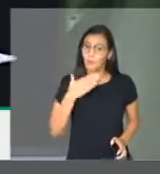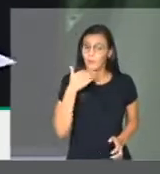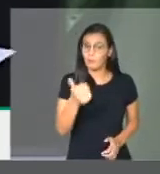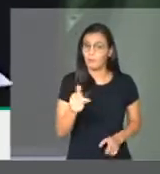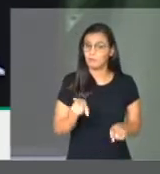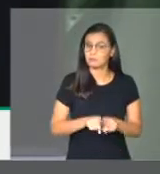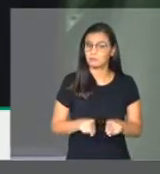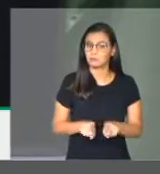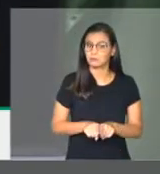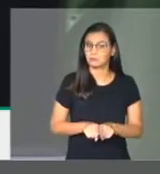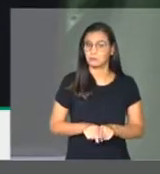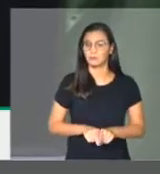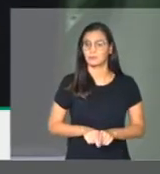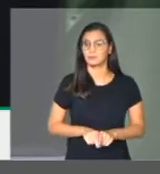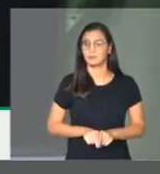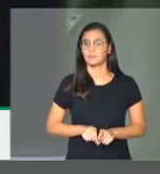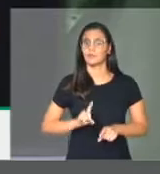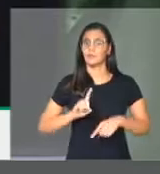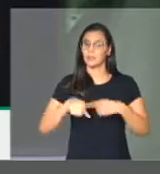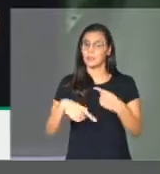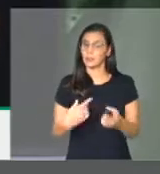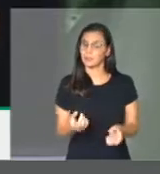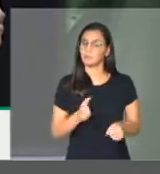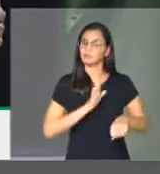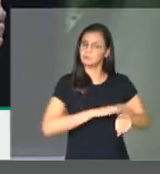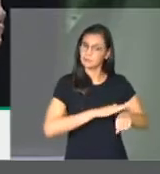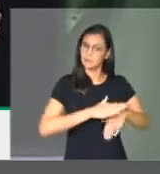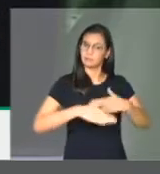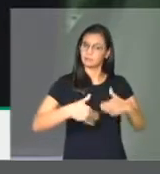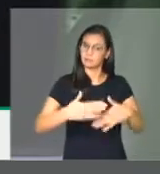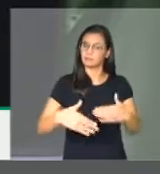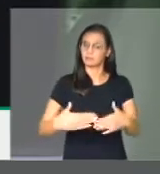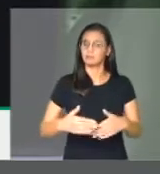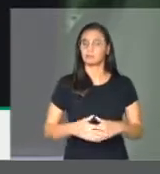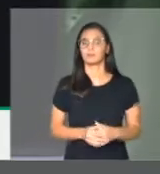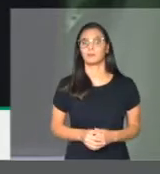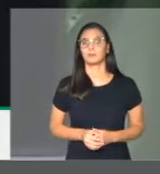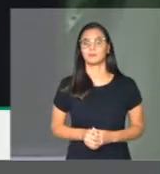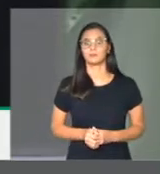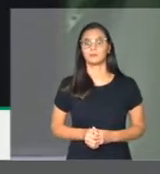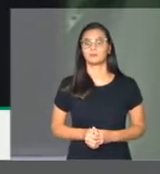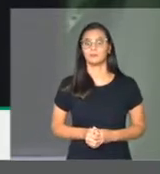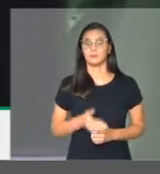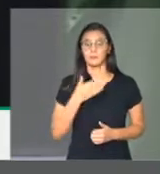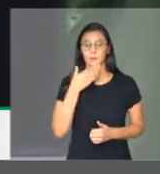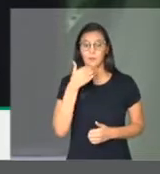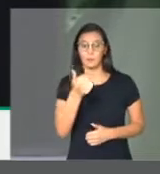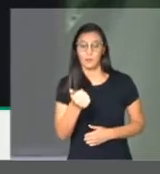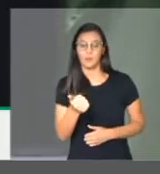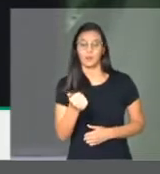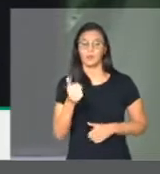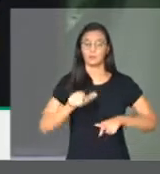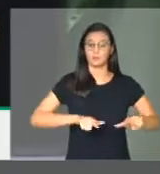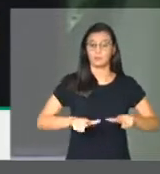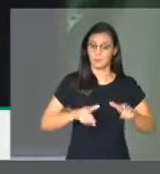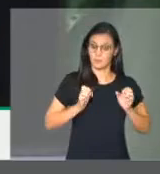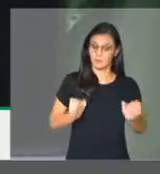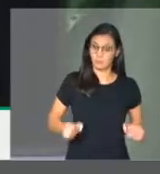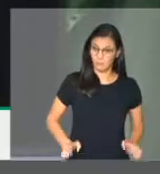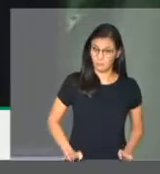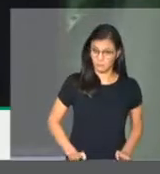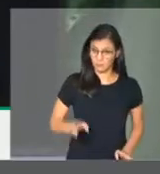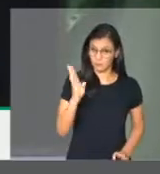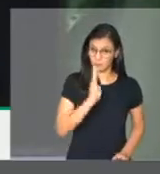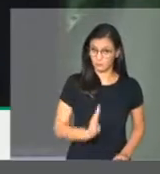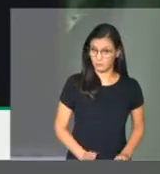eficientes. Passado um lustro daquelas vulcânicas jornadas, nem melhoramos no exercício da ética